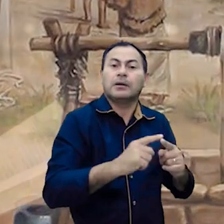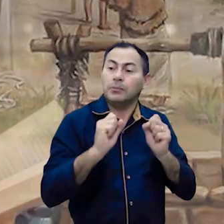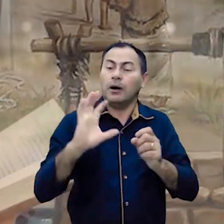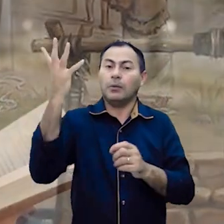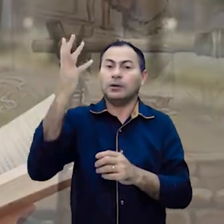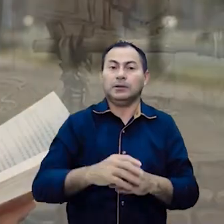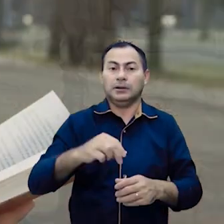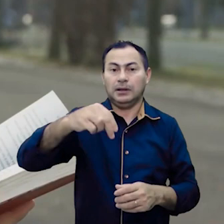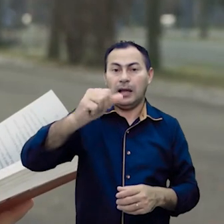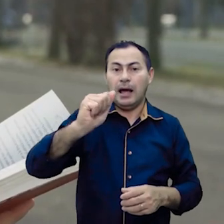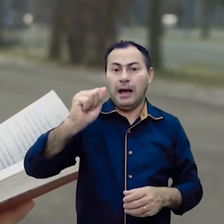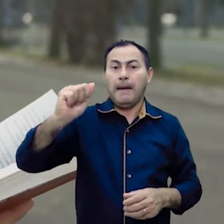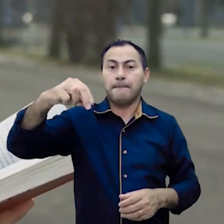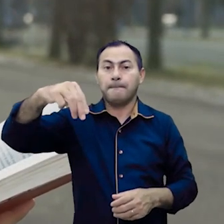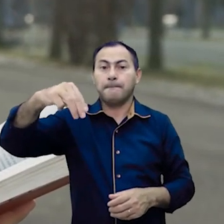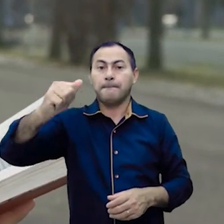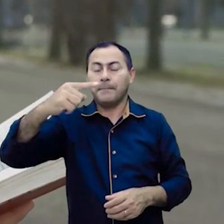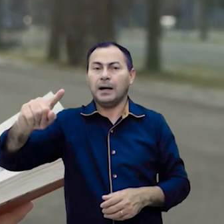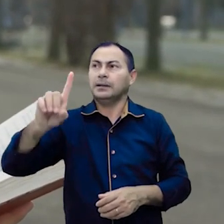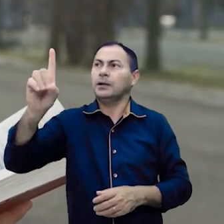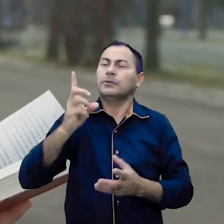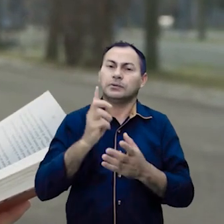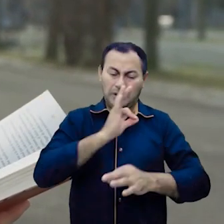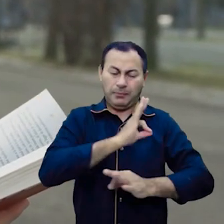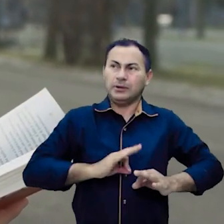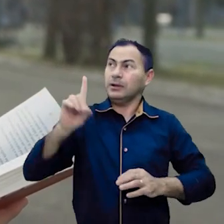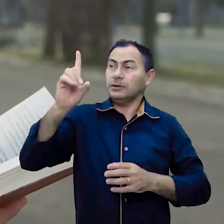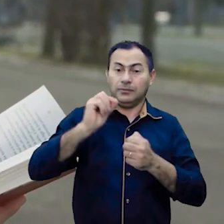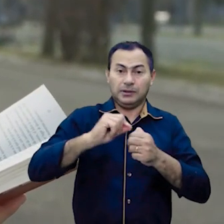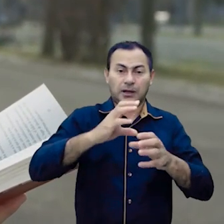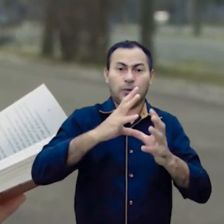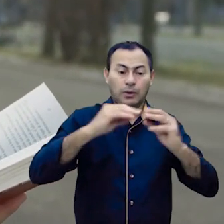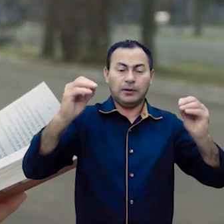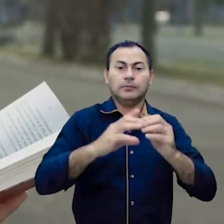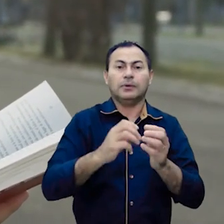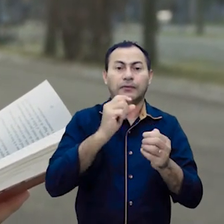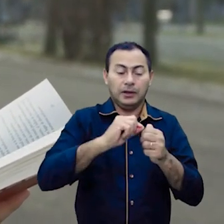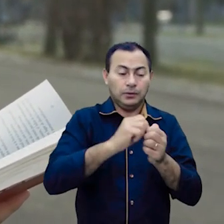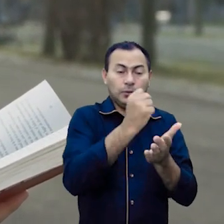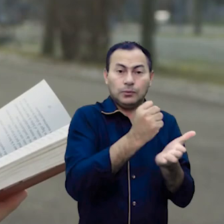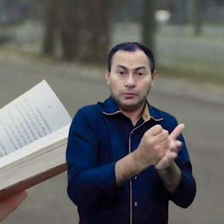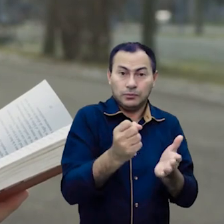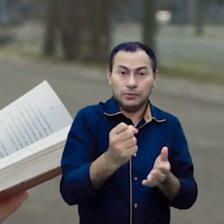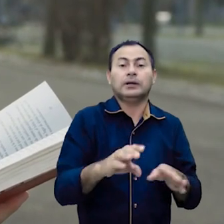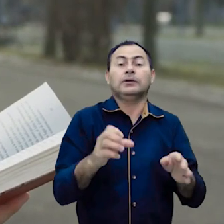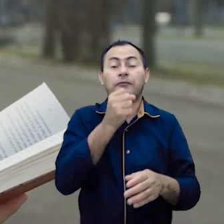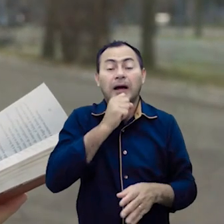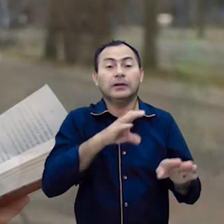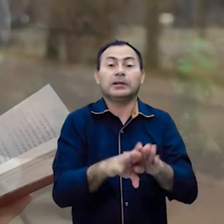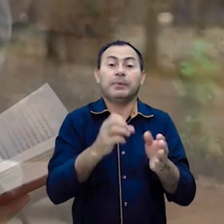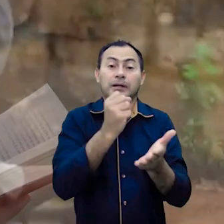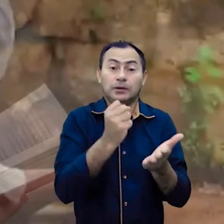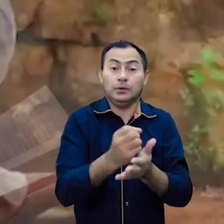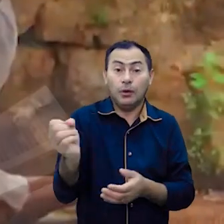era possível pois aconteceu com o Naamã o leproso Afinal Deus sempre pode curar e ele fez isso no antigo testamento e no Novo Testamento através